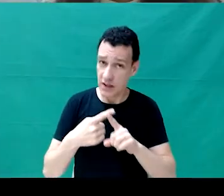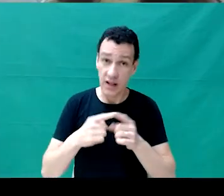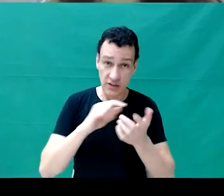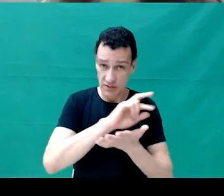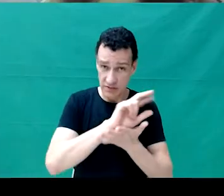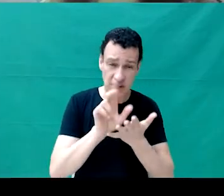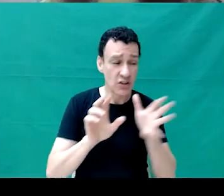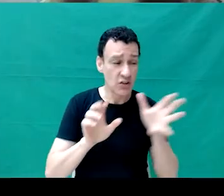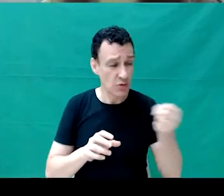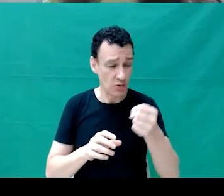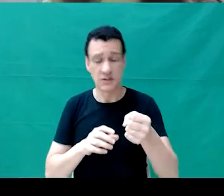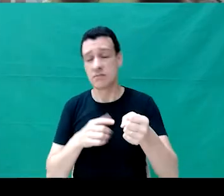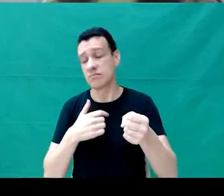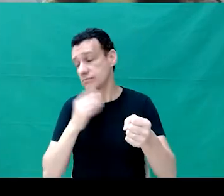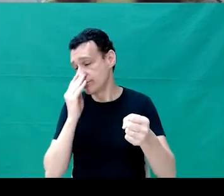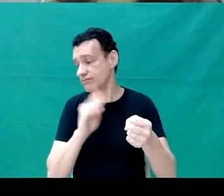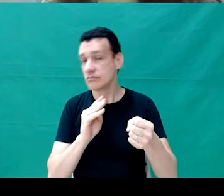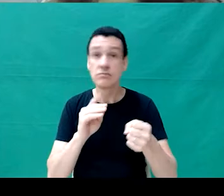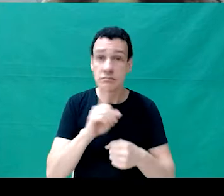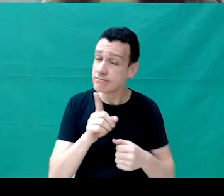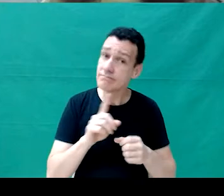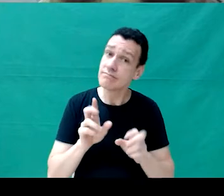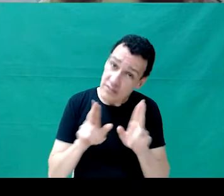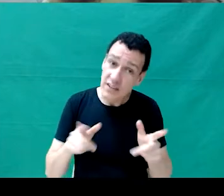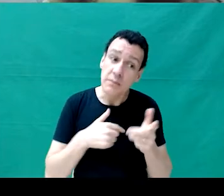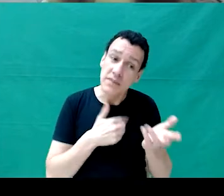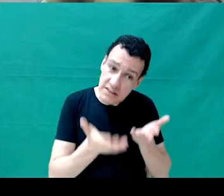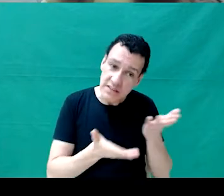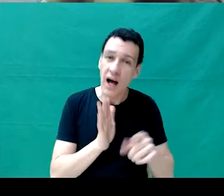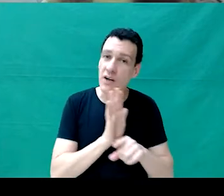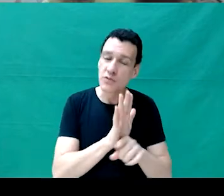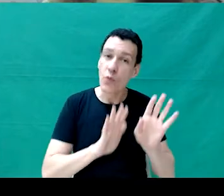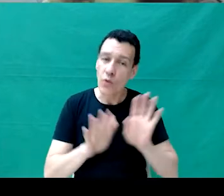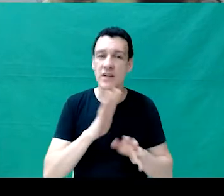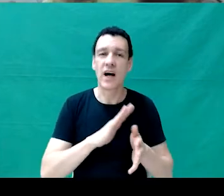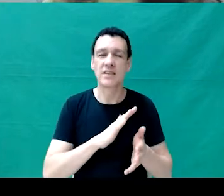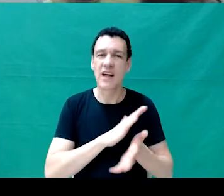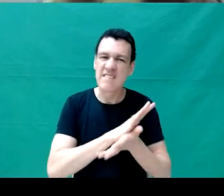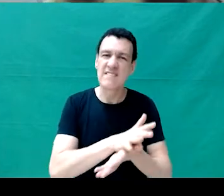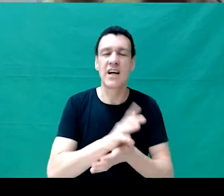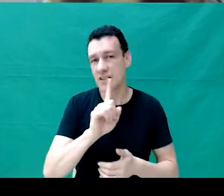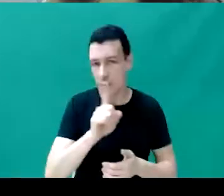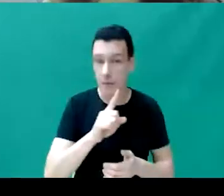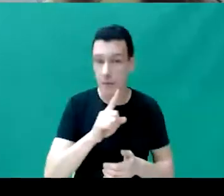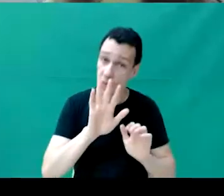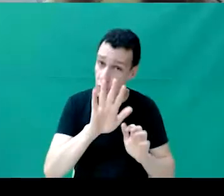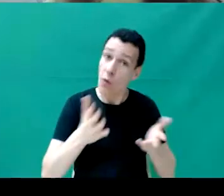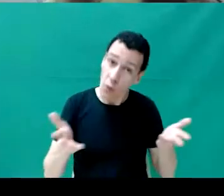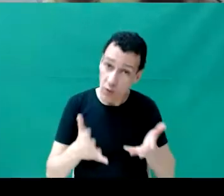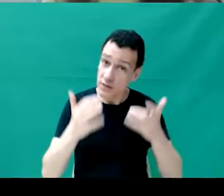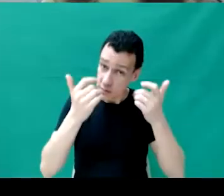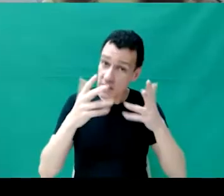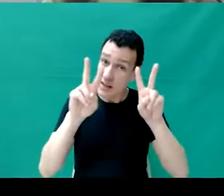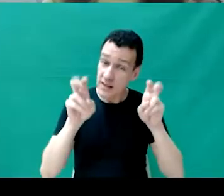com isso. Então, aqui a gente já está falando do passo 2, tá? Da inclusão. E é por isso que a gente vai falar de palavras